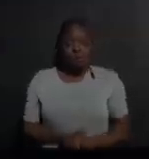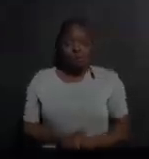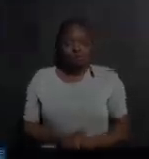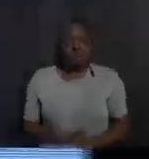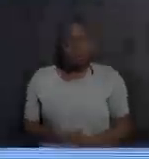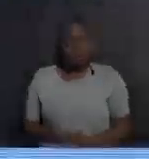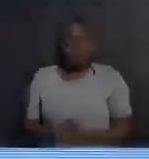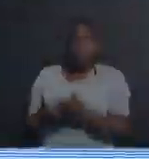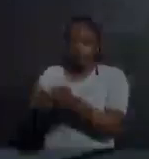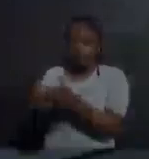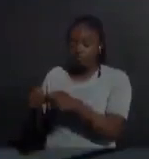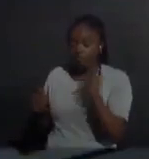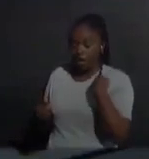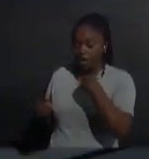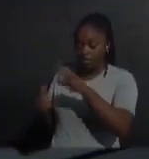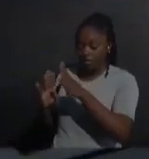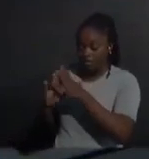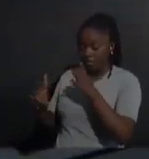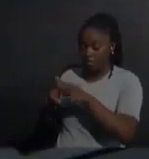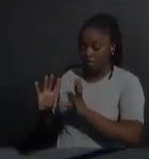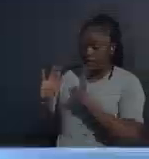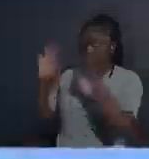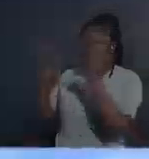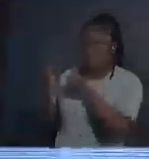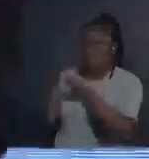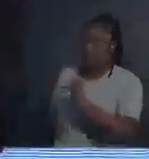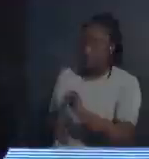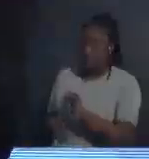para a igreja, vai ter festa.